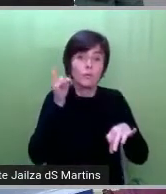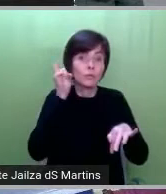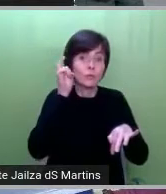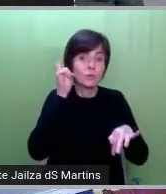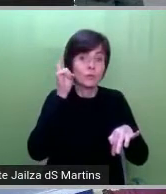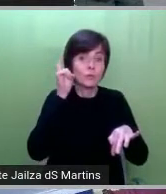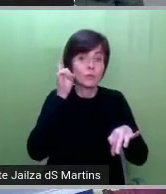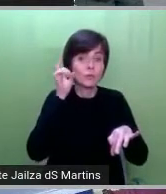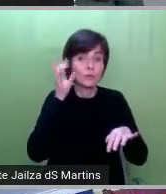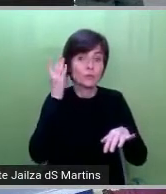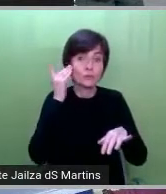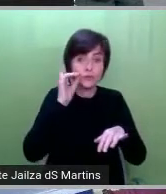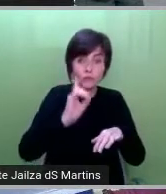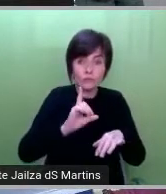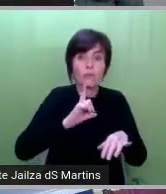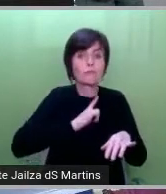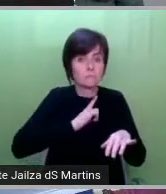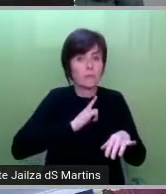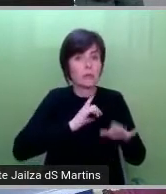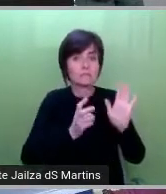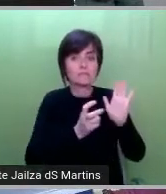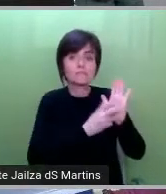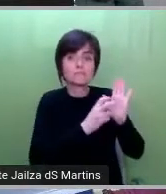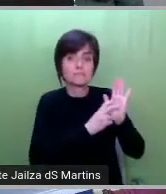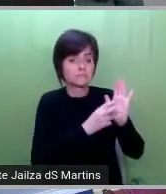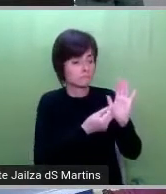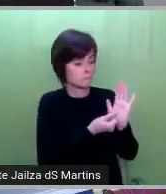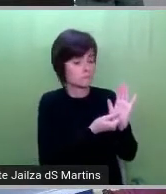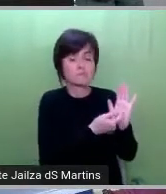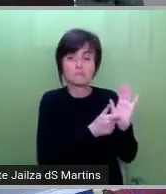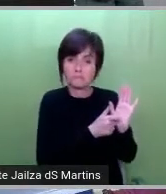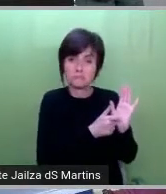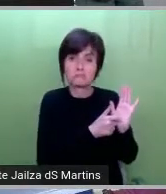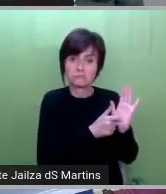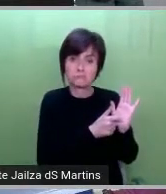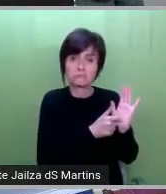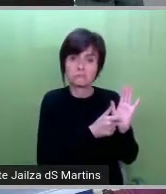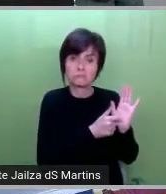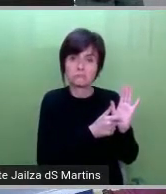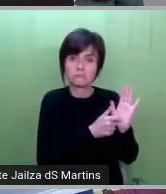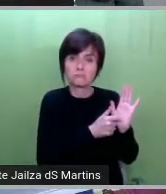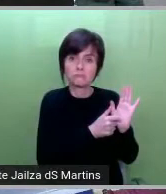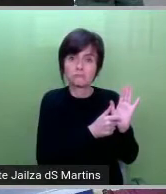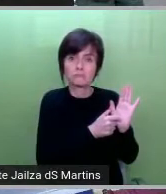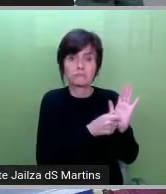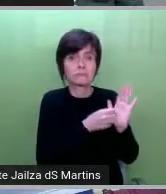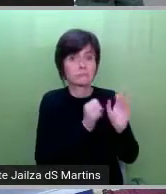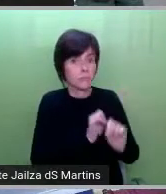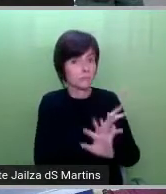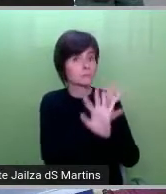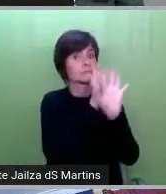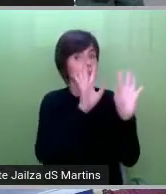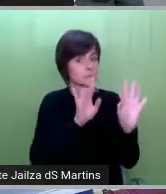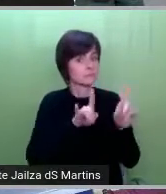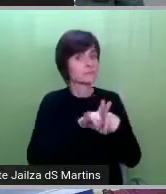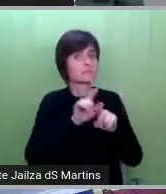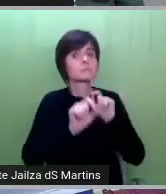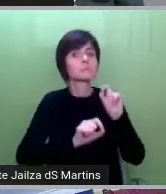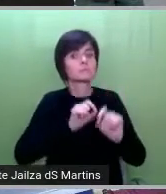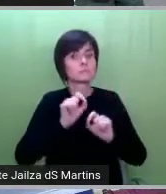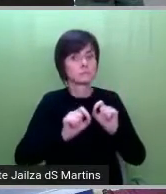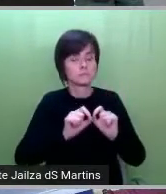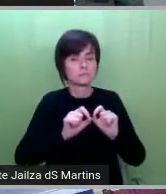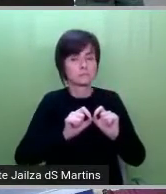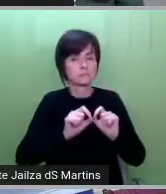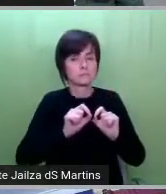bancária em dinheiro, em moeda. Dinheiro, aí vou esclarecer também, do ponto